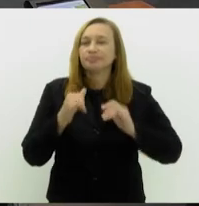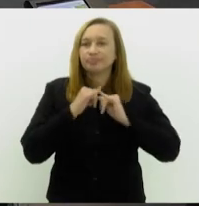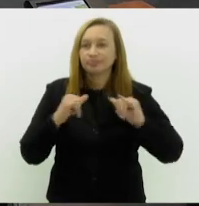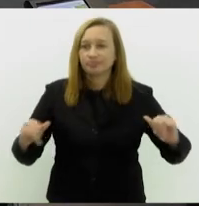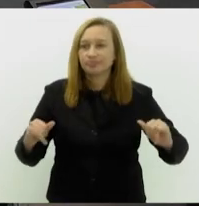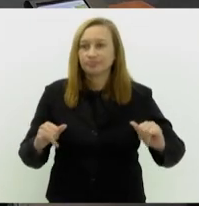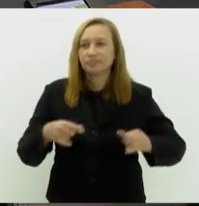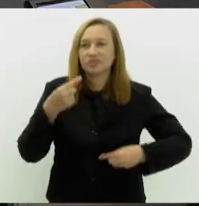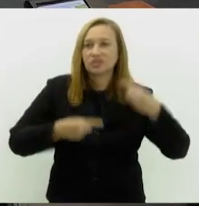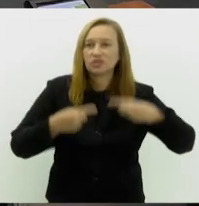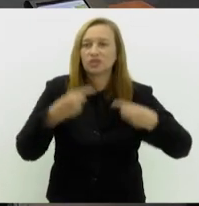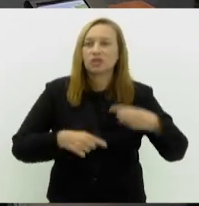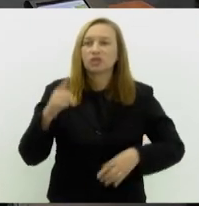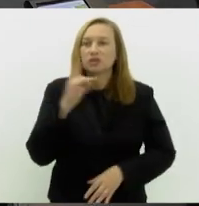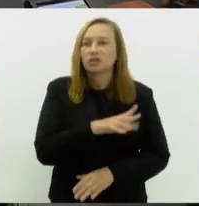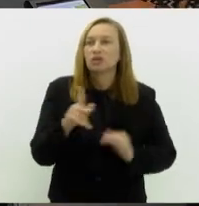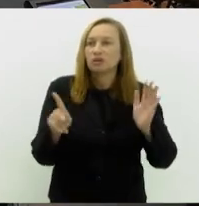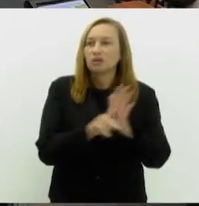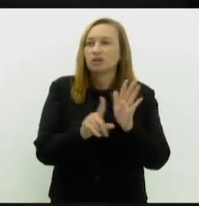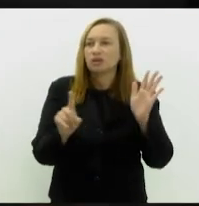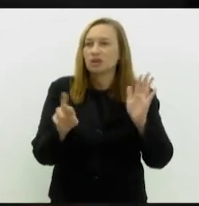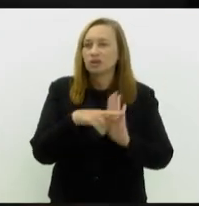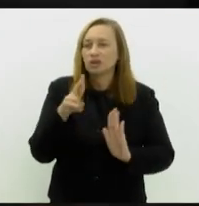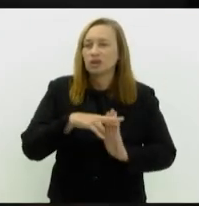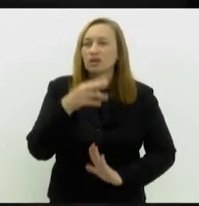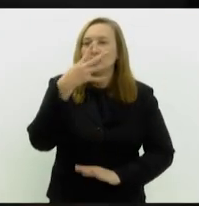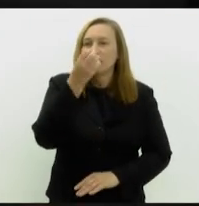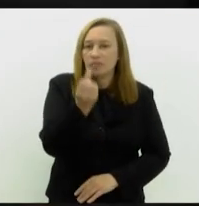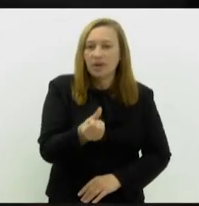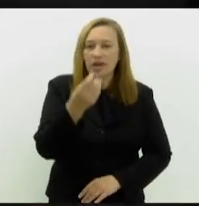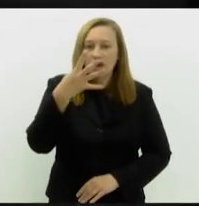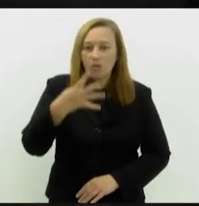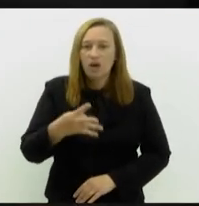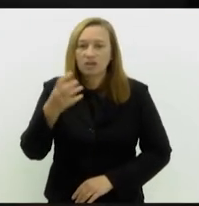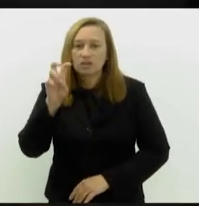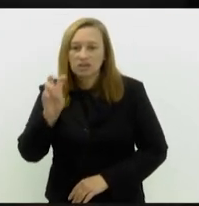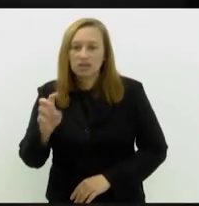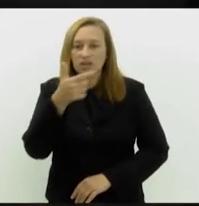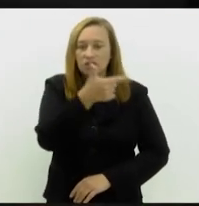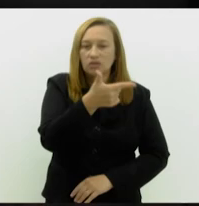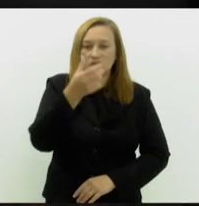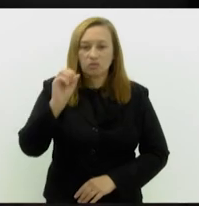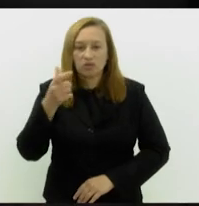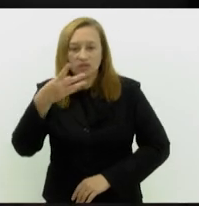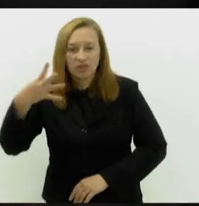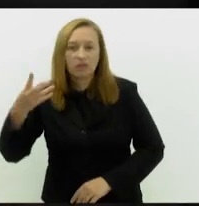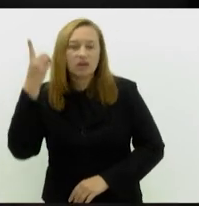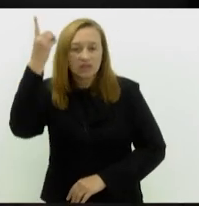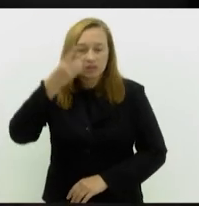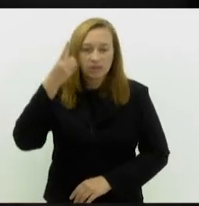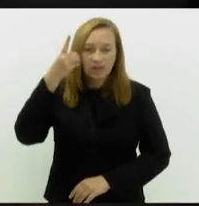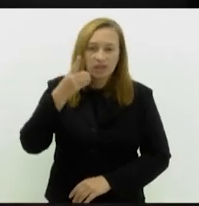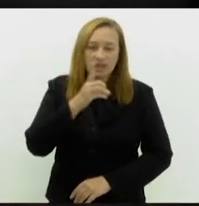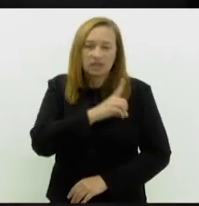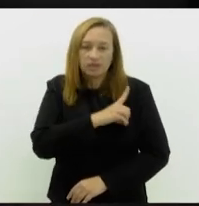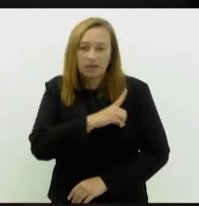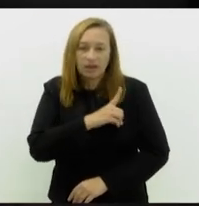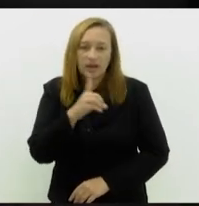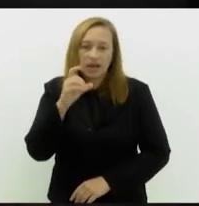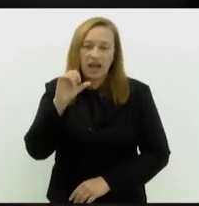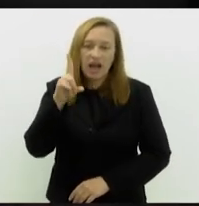Anuncio, em discussão única, projeto de resolução 645 de 2024, de autoria do deputado delegado Carlos Augusto, que